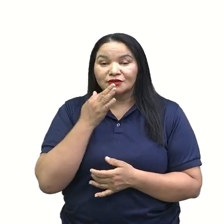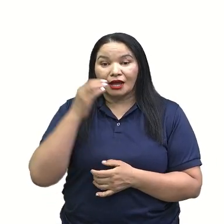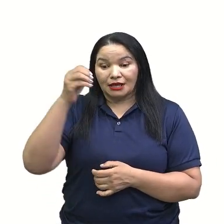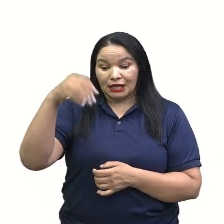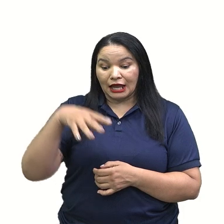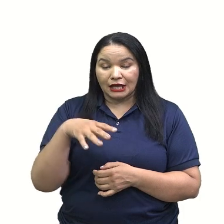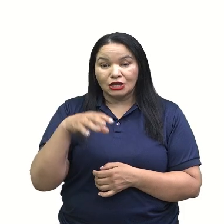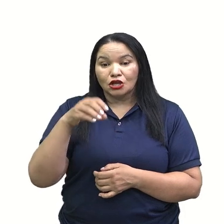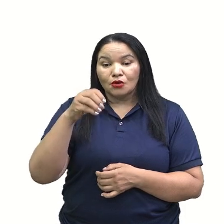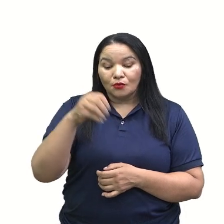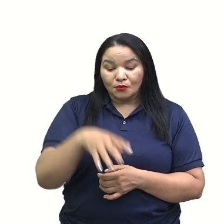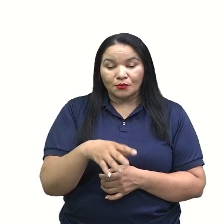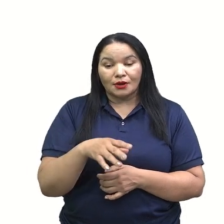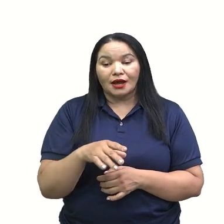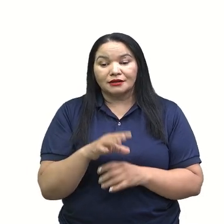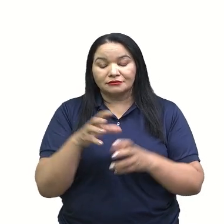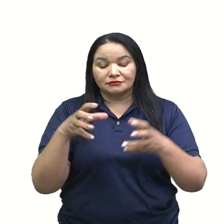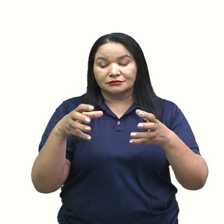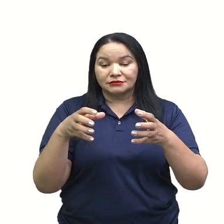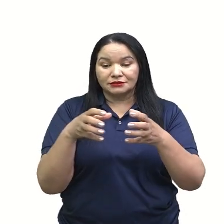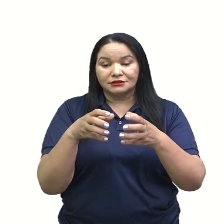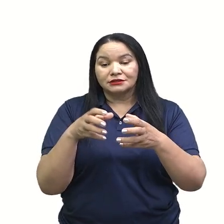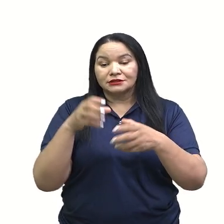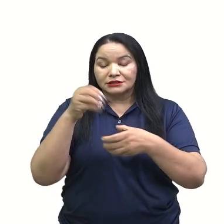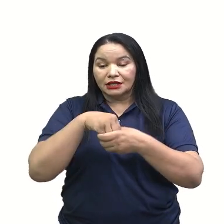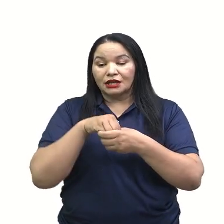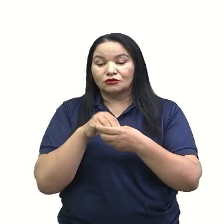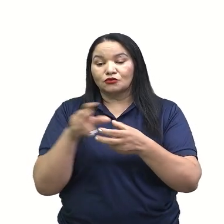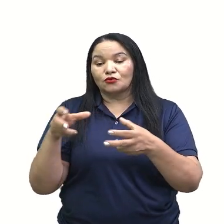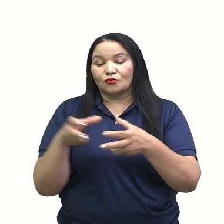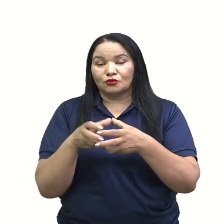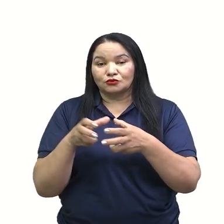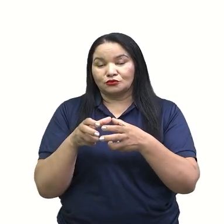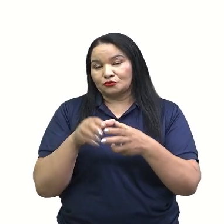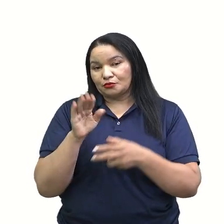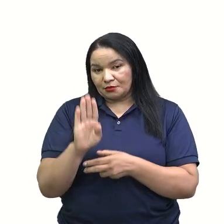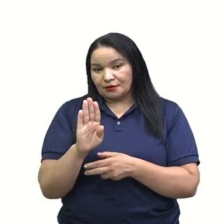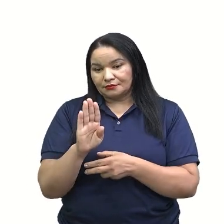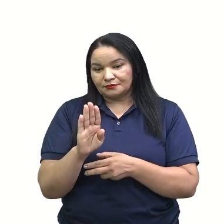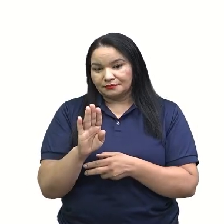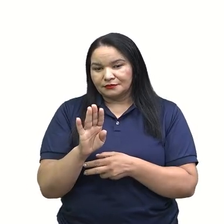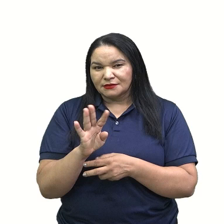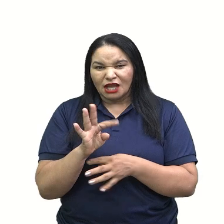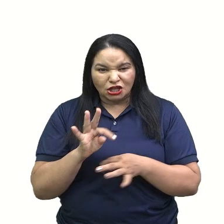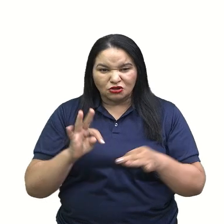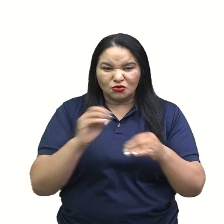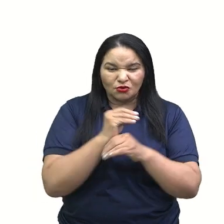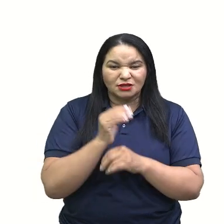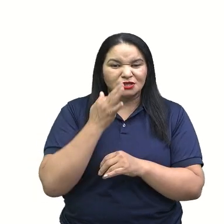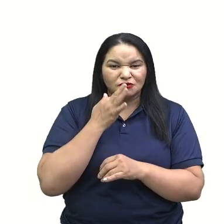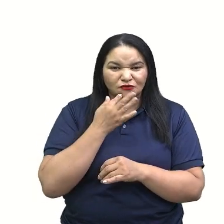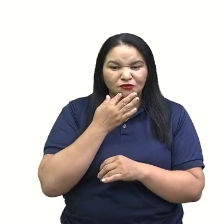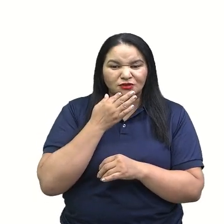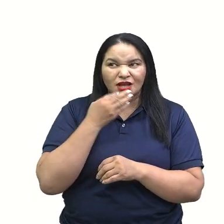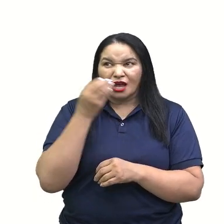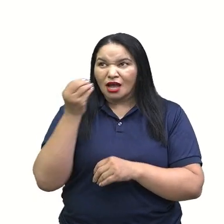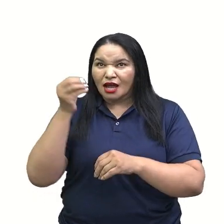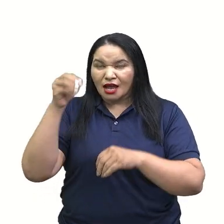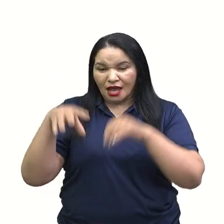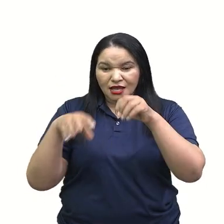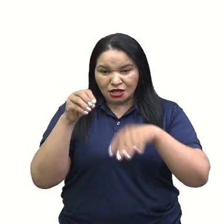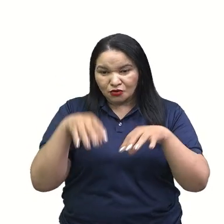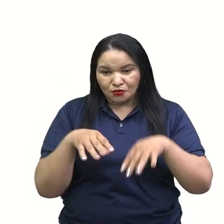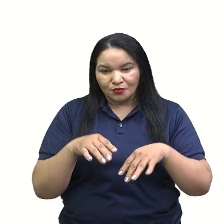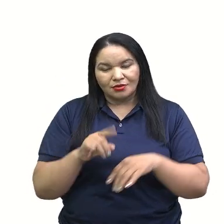aqui dentro do conjunto B. Agora, todas as frutas do conjunto B caíram? Não, somente algumas